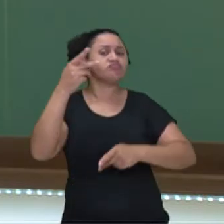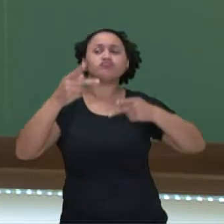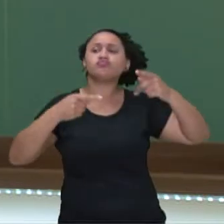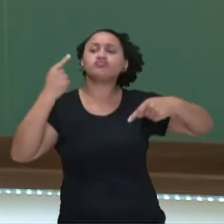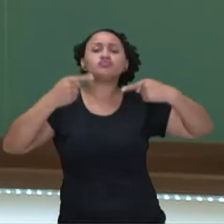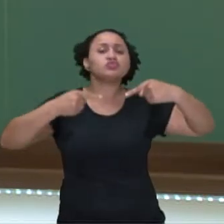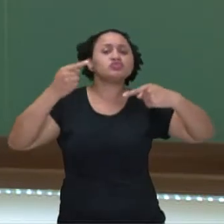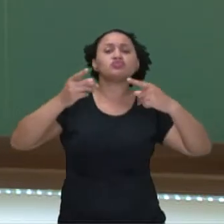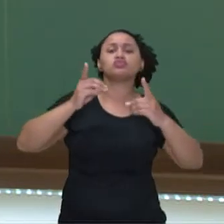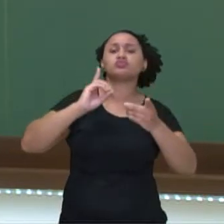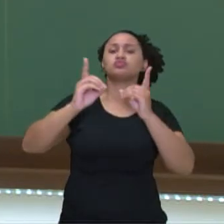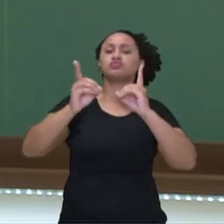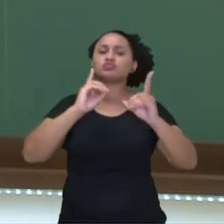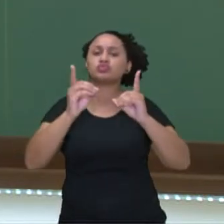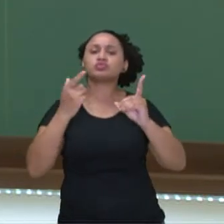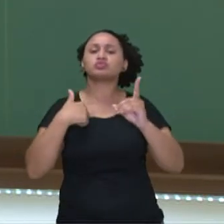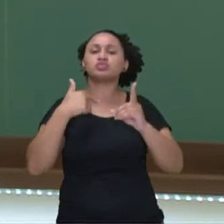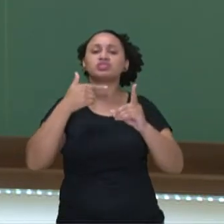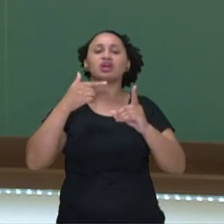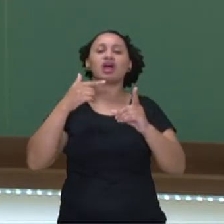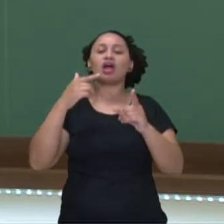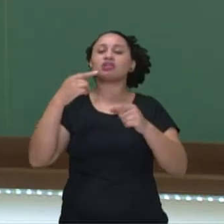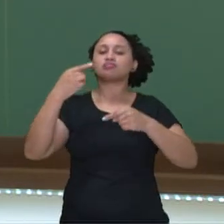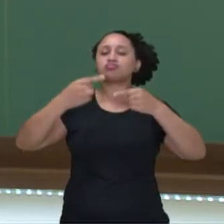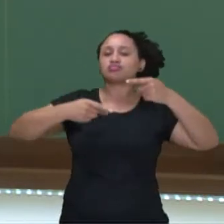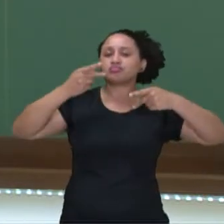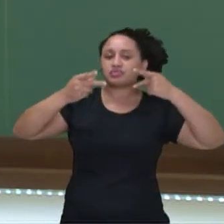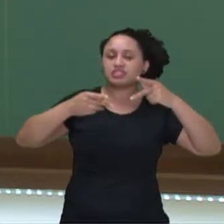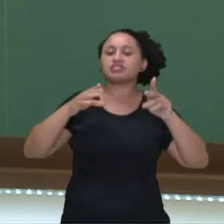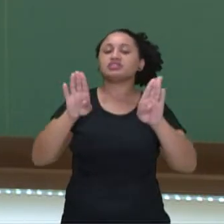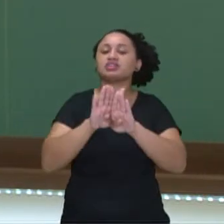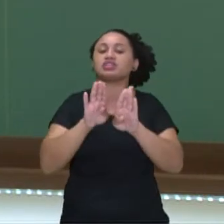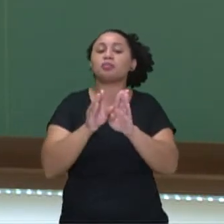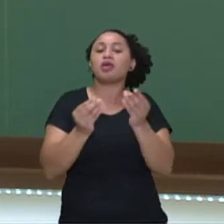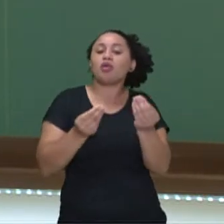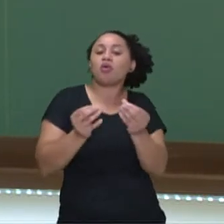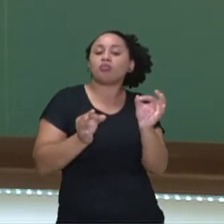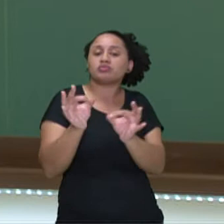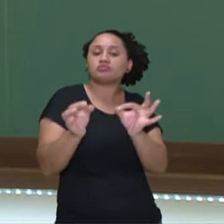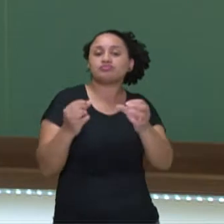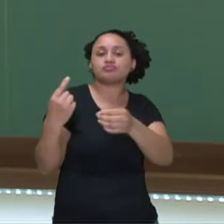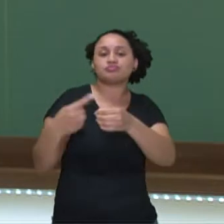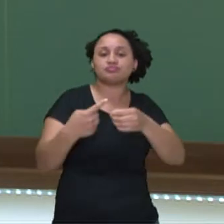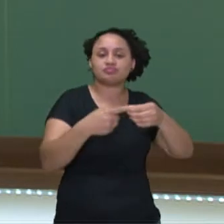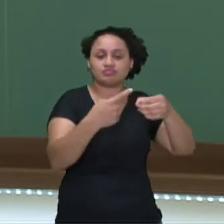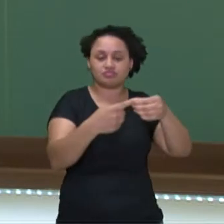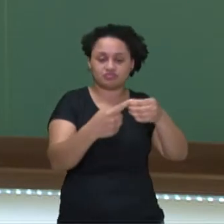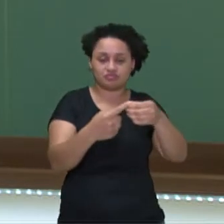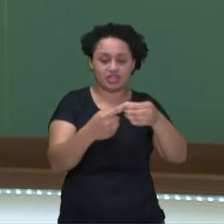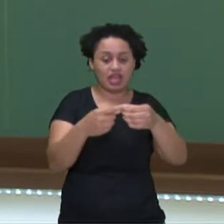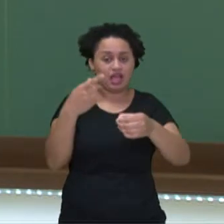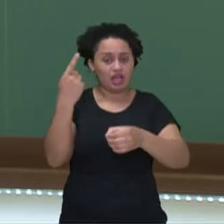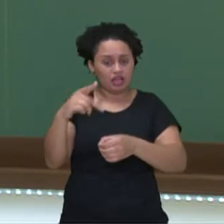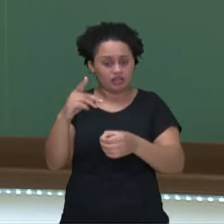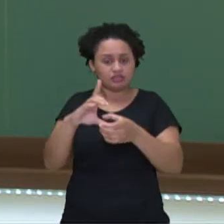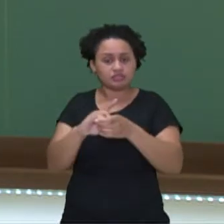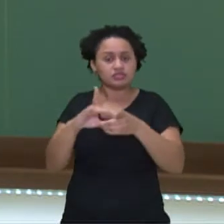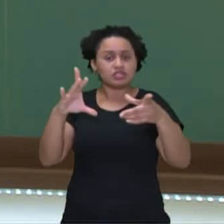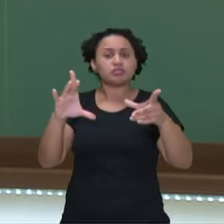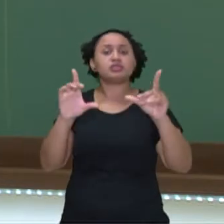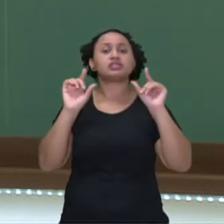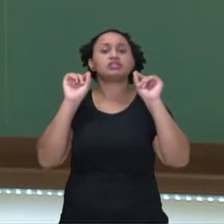política, discutir os rumos da cidade, a organização da cidade. Enquanto a nossa democracia